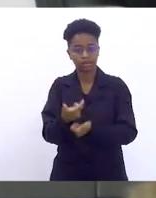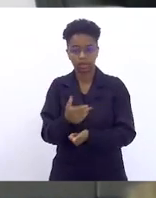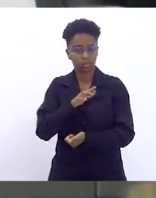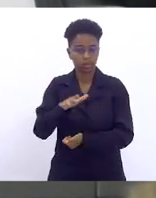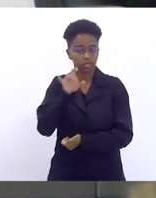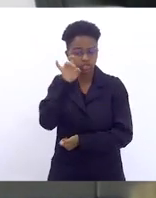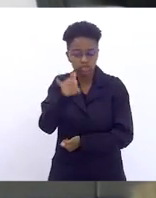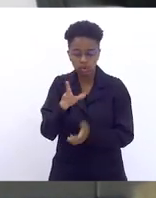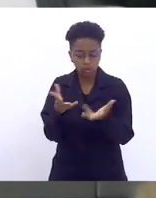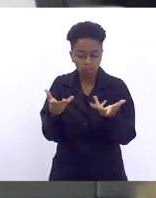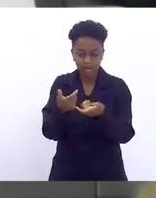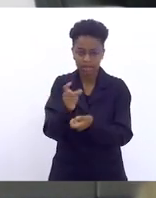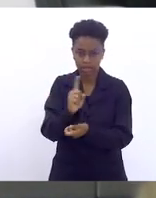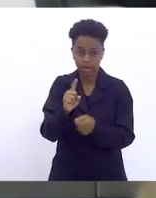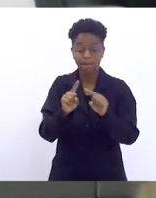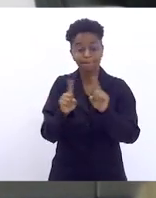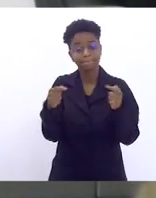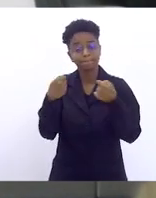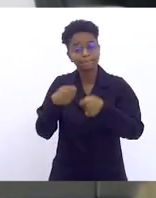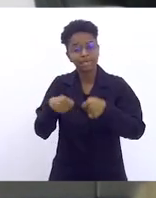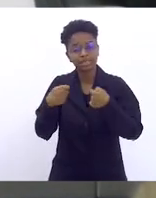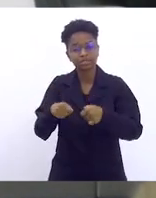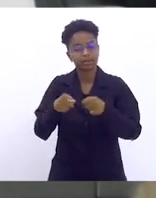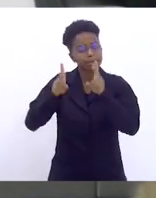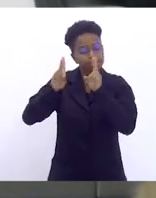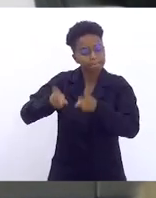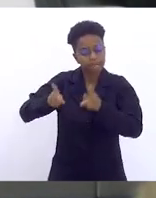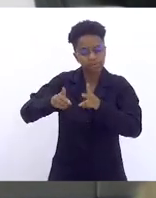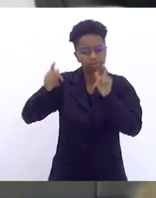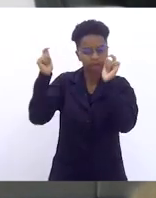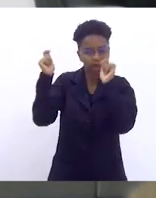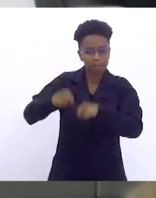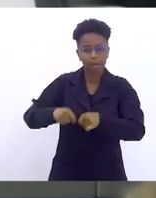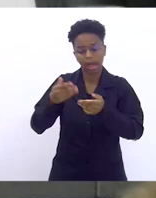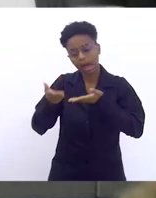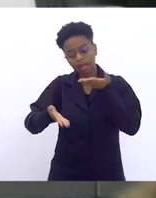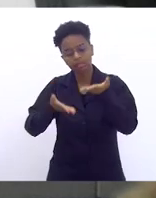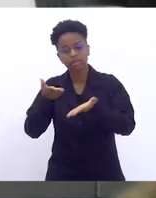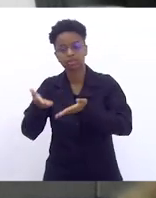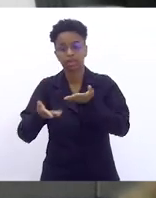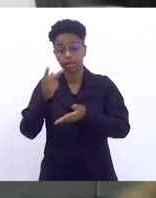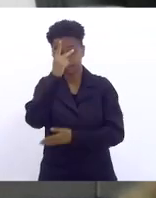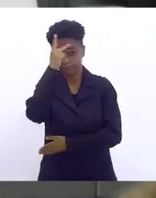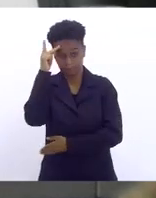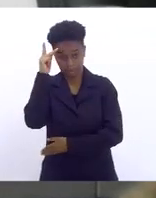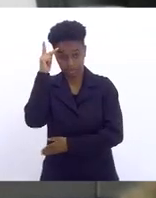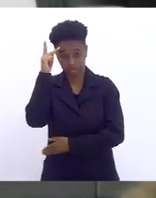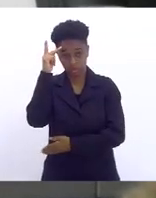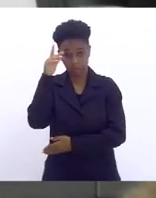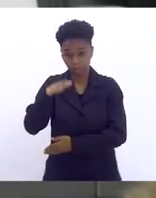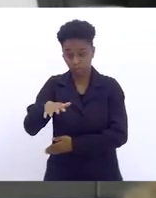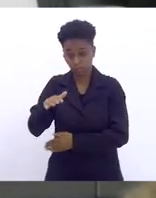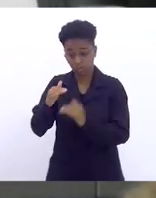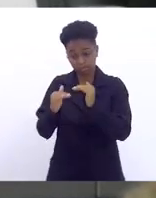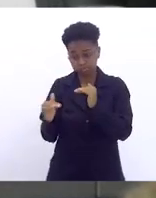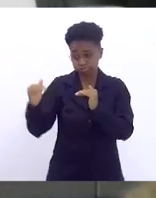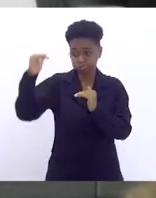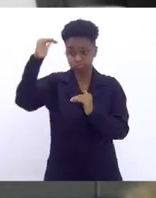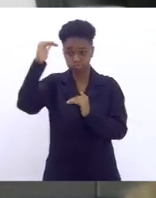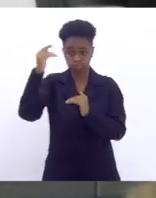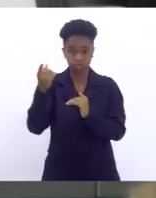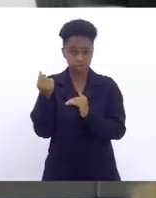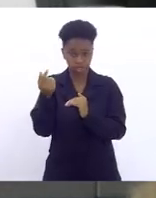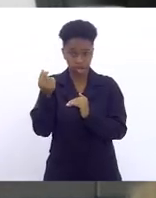qualidade mas que a gente possa ter o mesmo a capacidade de atender a pessoas com uma classe social mais elevada ou menos